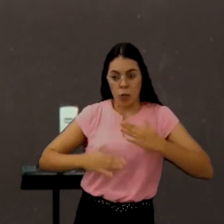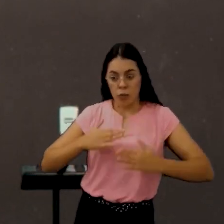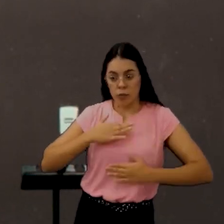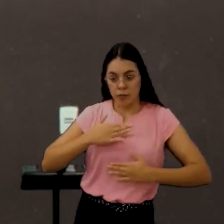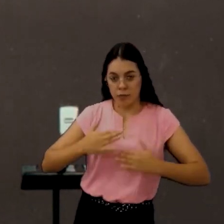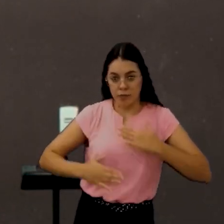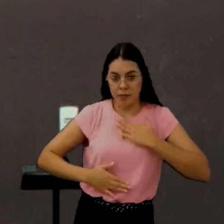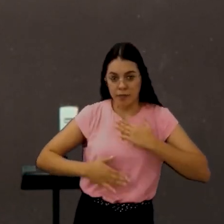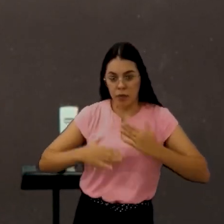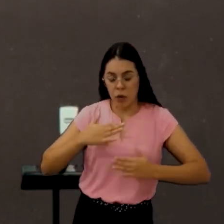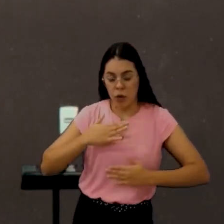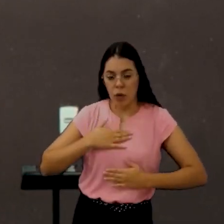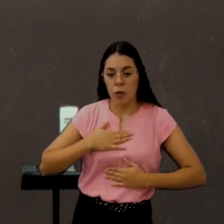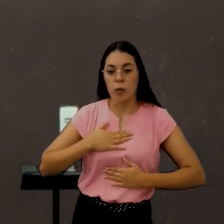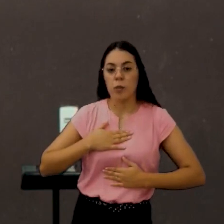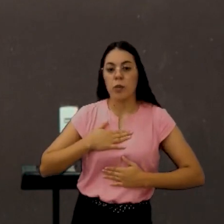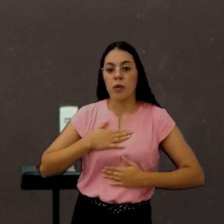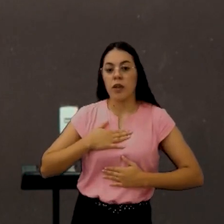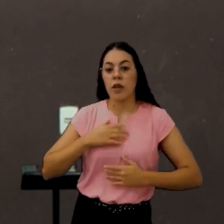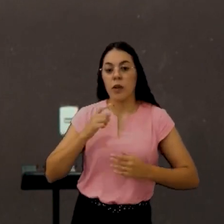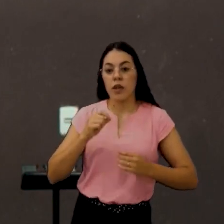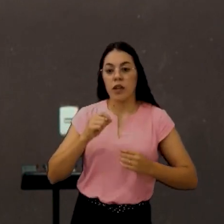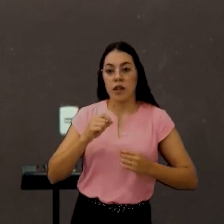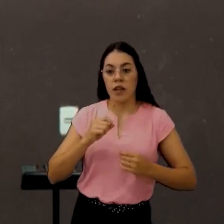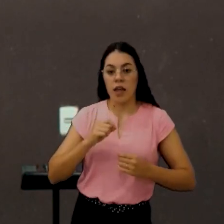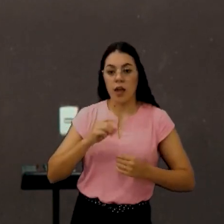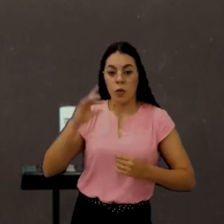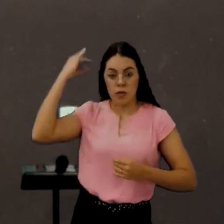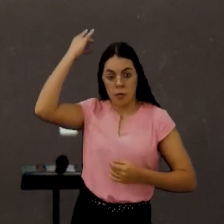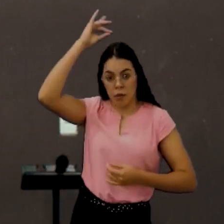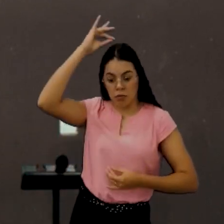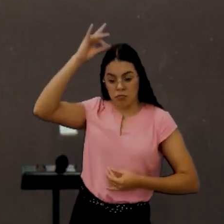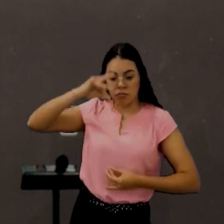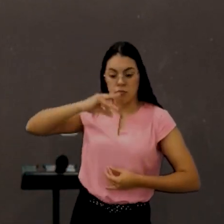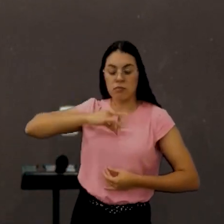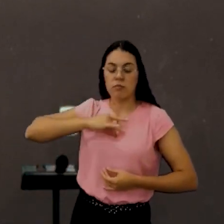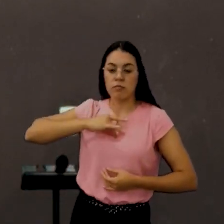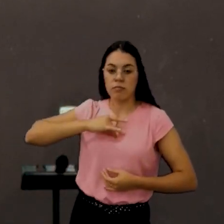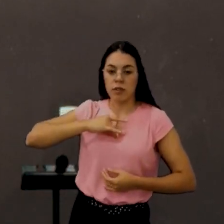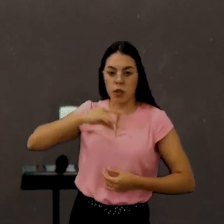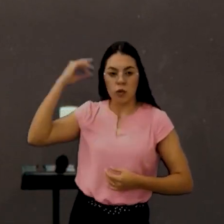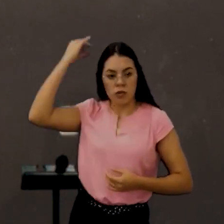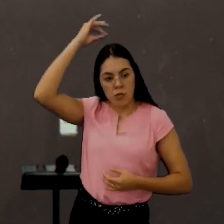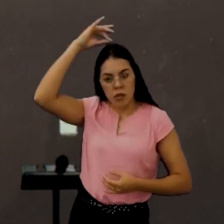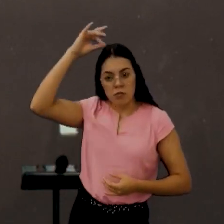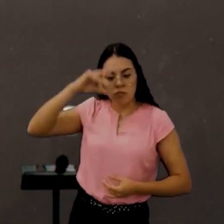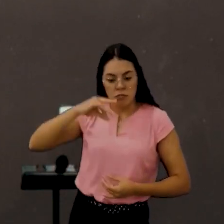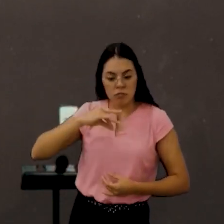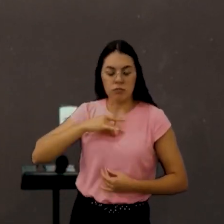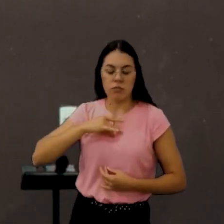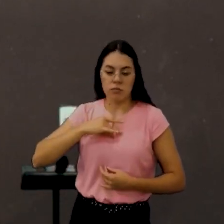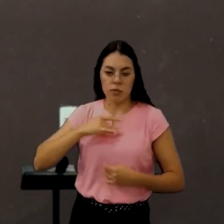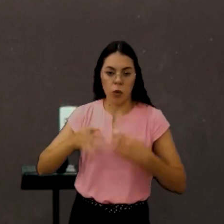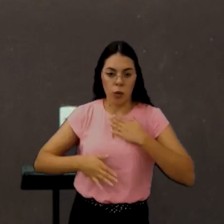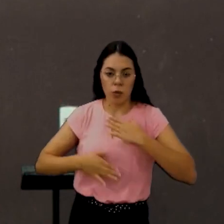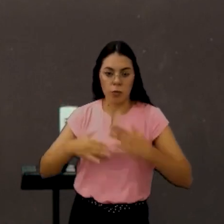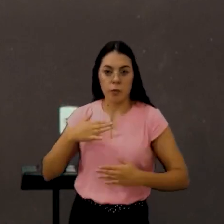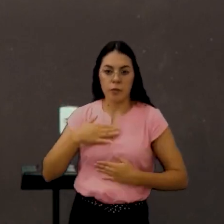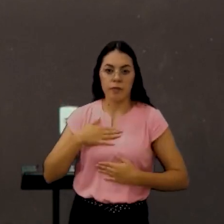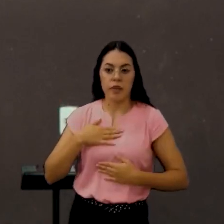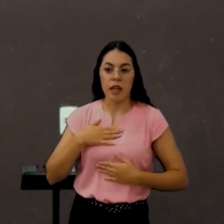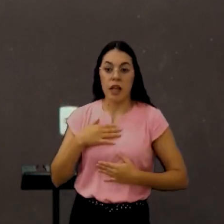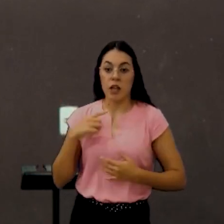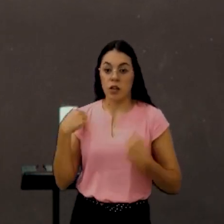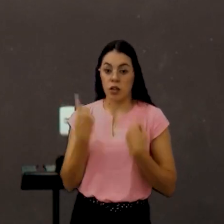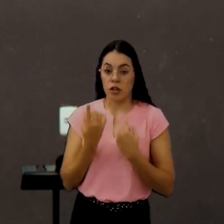corpo. O nosso corpo é a habitação do Espírito Santo. O Espírito Santo, ele habita dentro de nós. Quando nós entregamos nossa